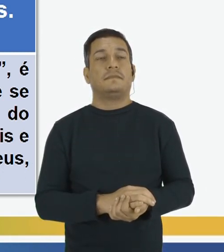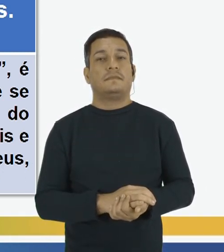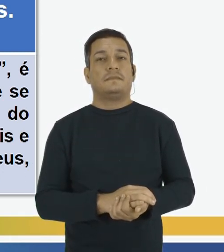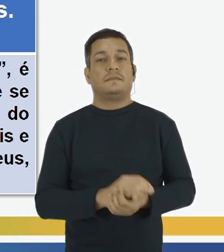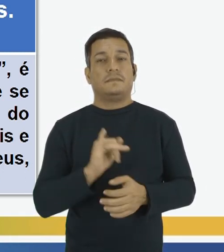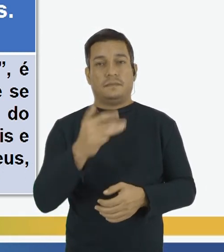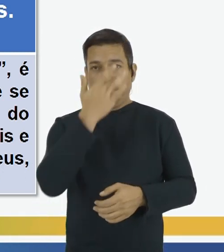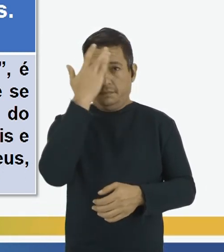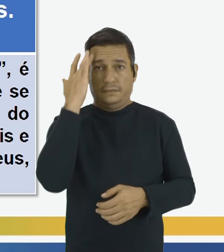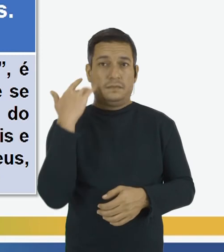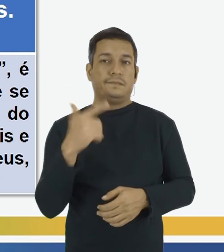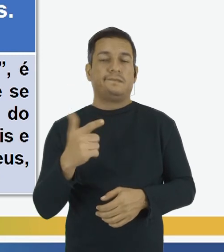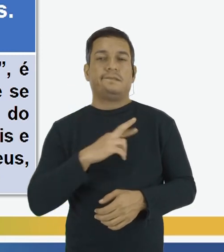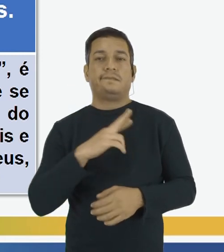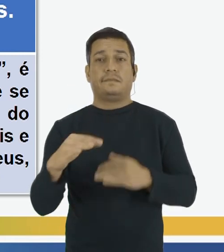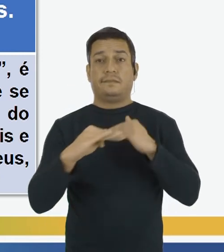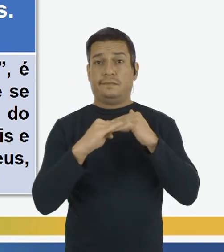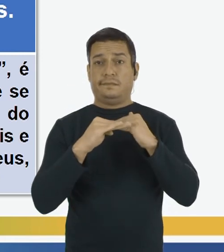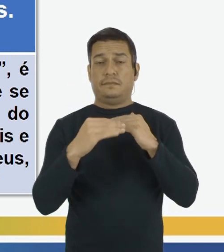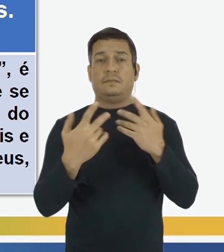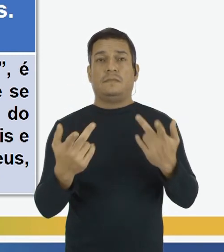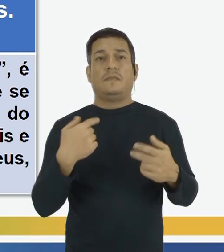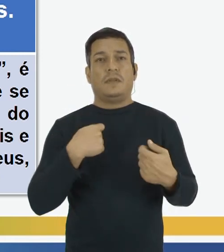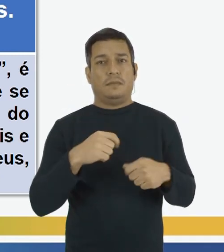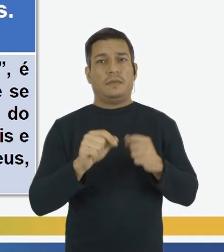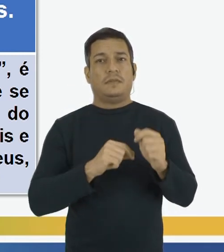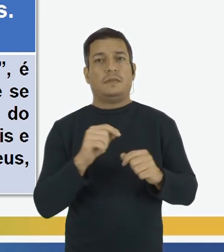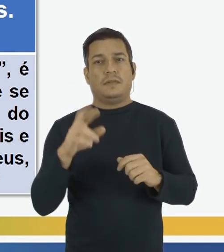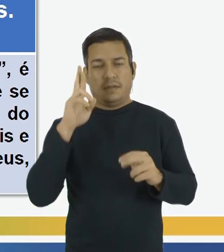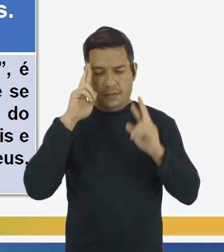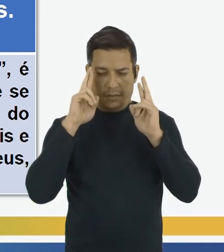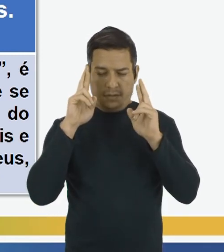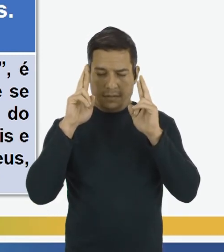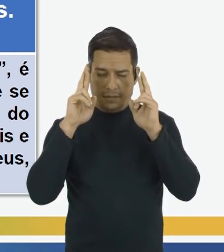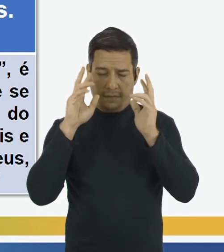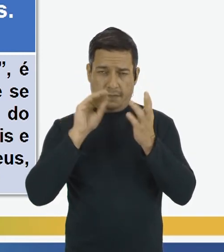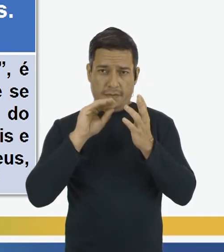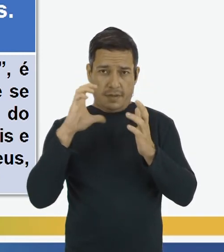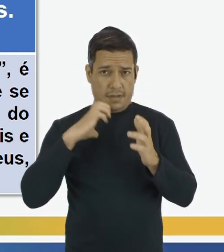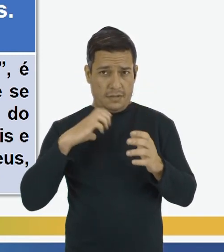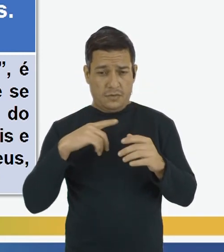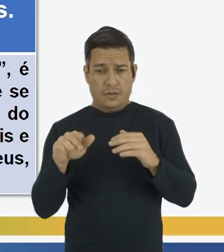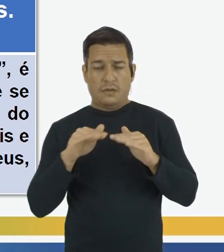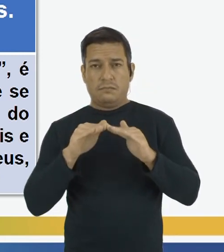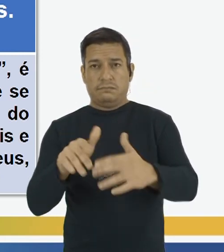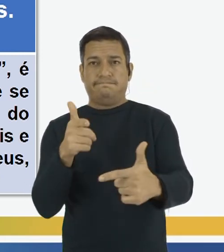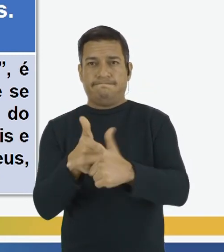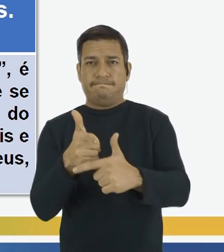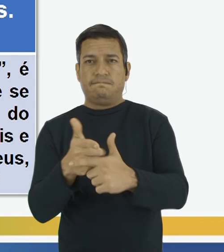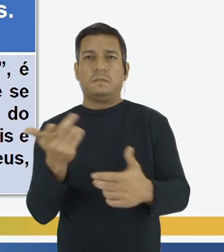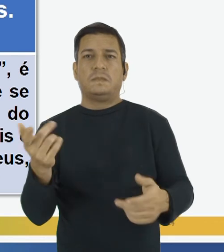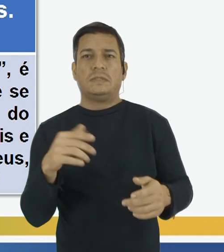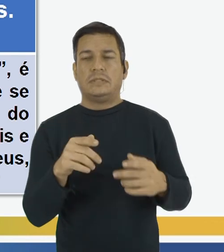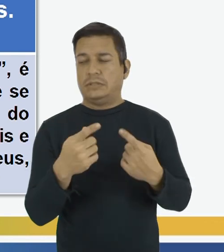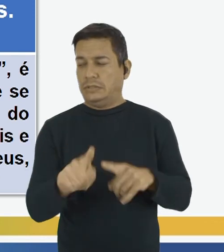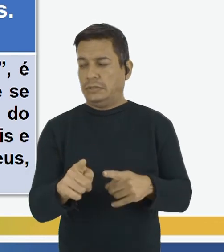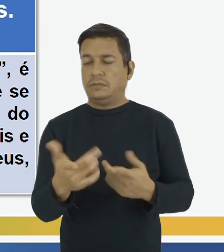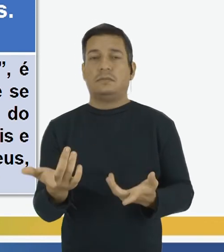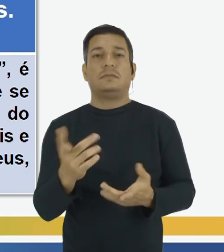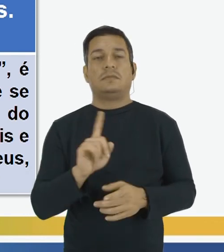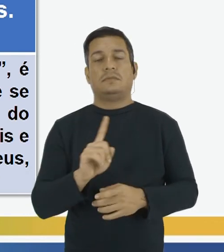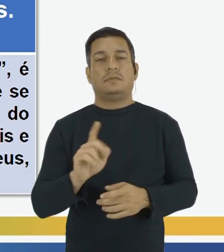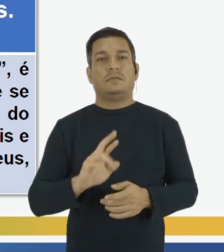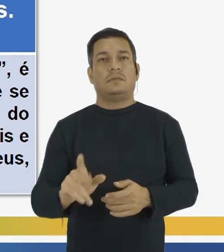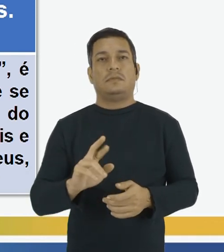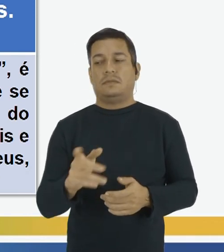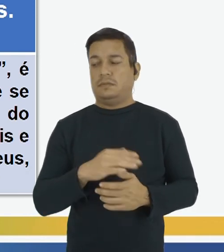Se a pessoa não tem a religião igual à minha, é ético ir lá e ofender? Não, né? Então, vamos lá